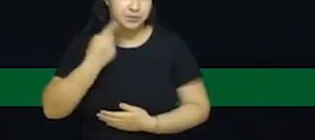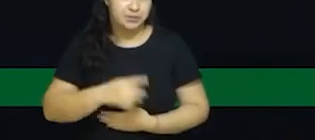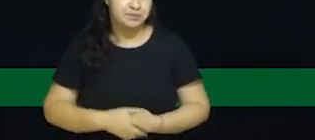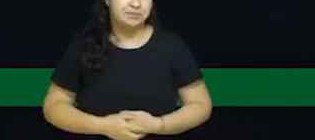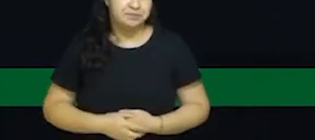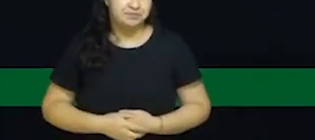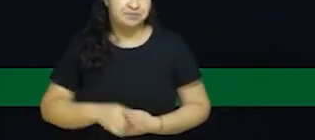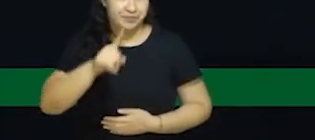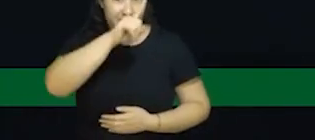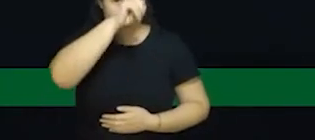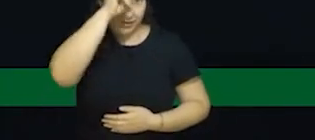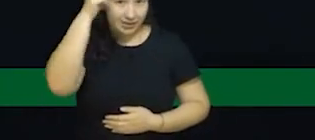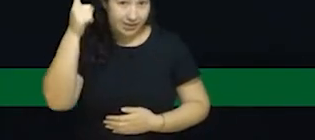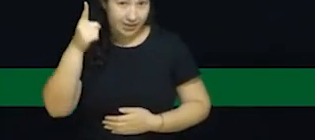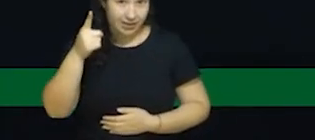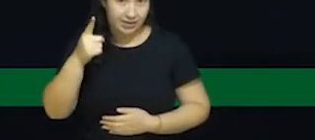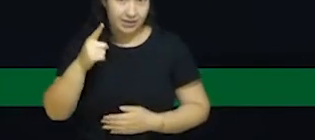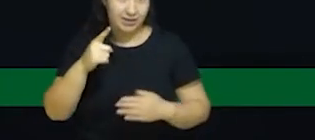Alesc Itinerante.